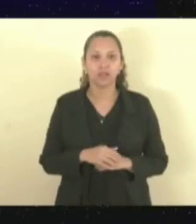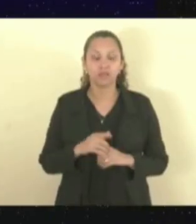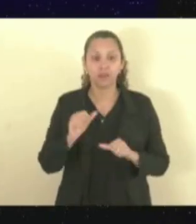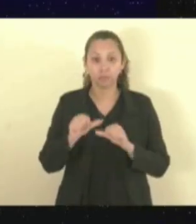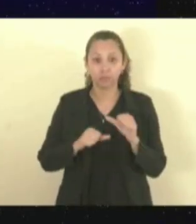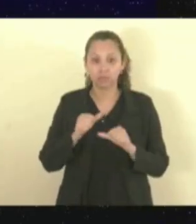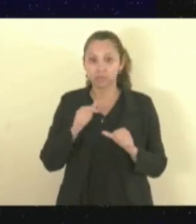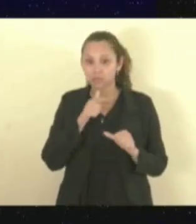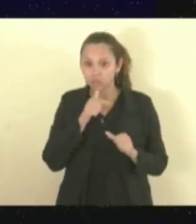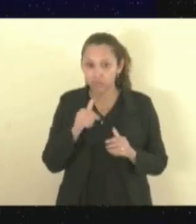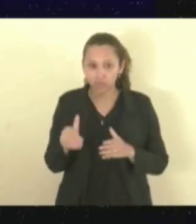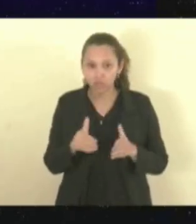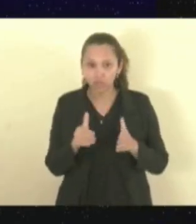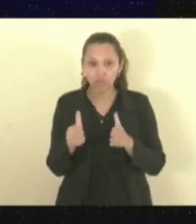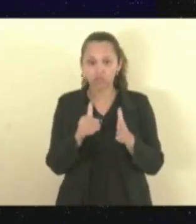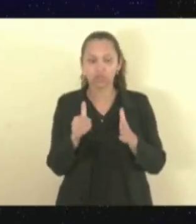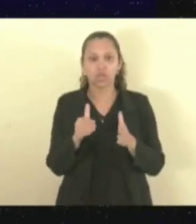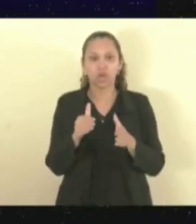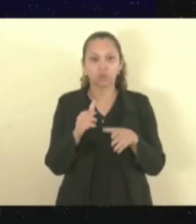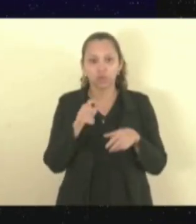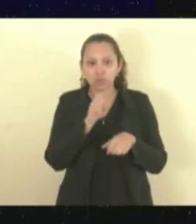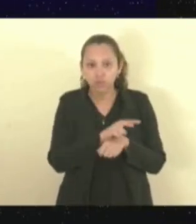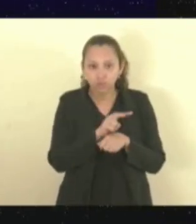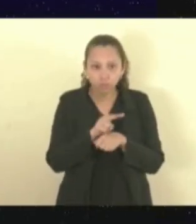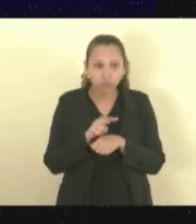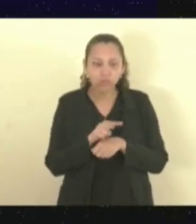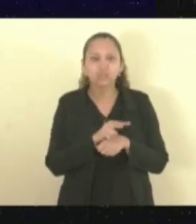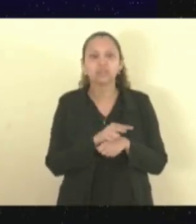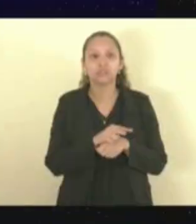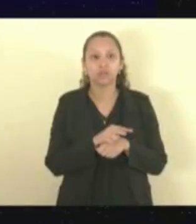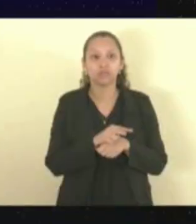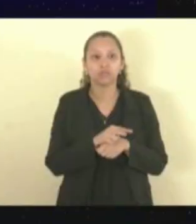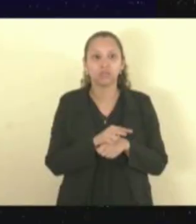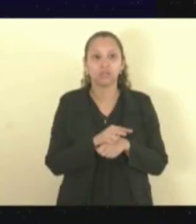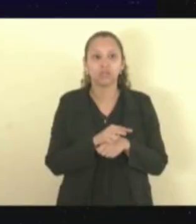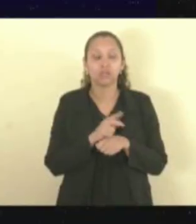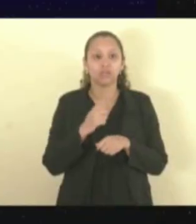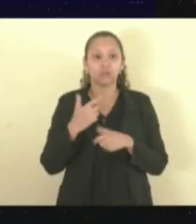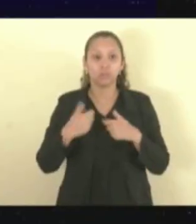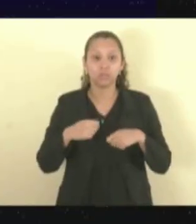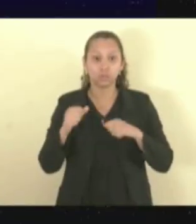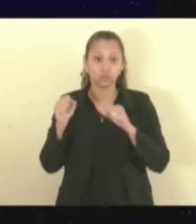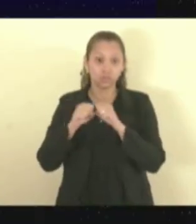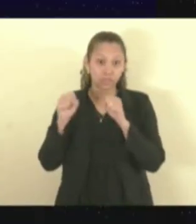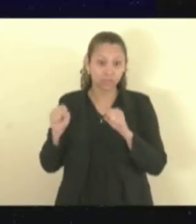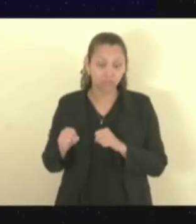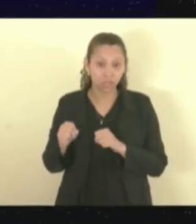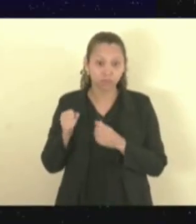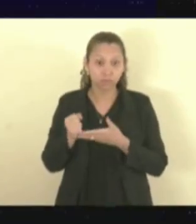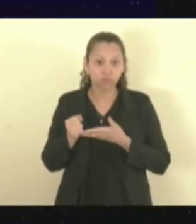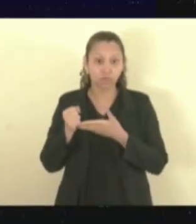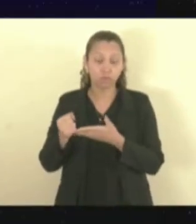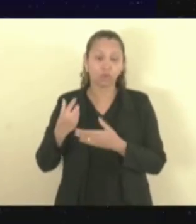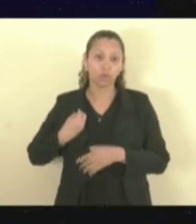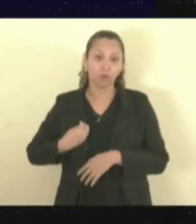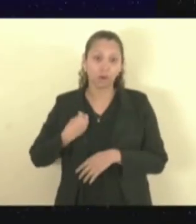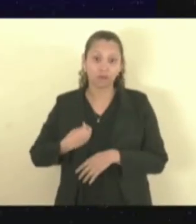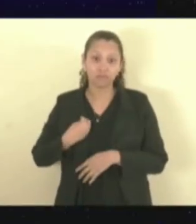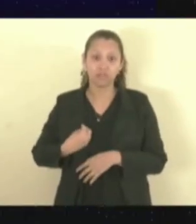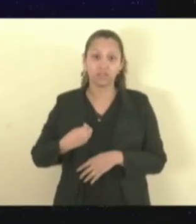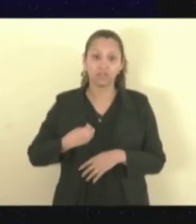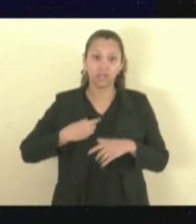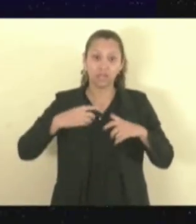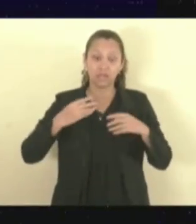hidrografia e hidrologia da unidade de conservação e, portanto, no sistema de suporte à vida naquele ecossistema, naquela